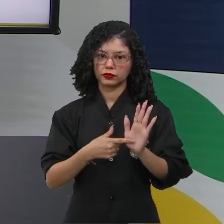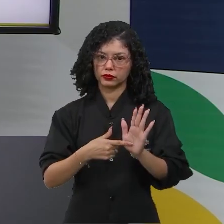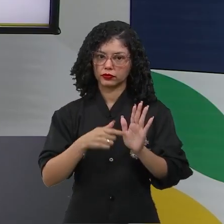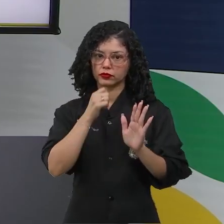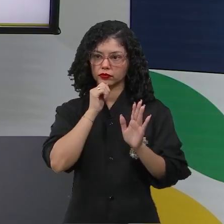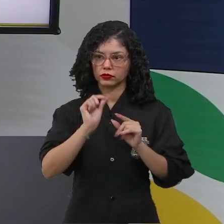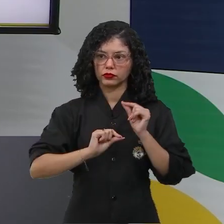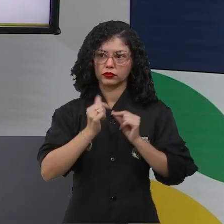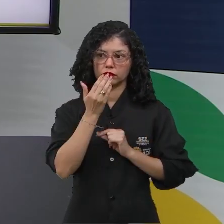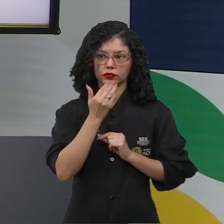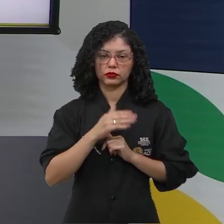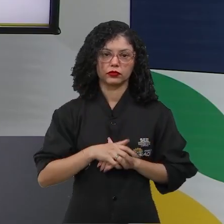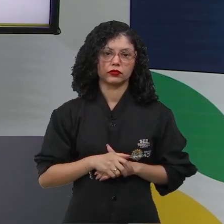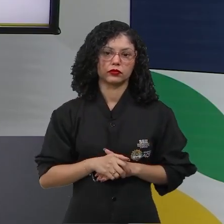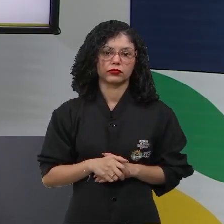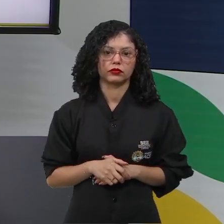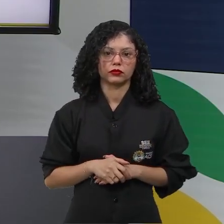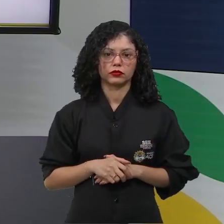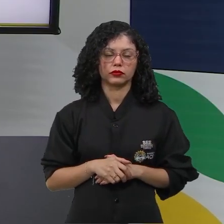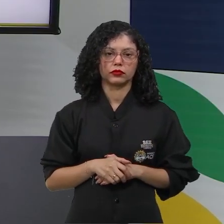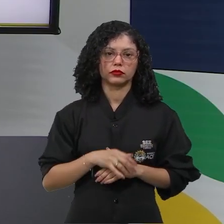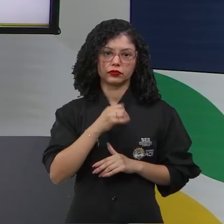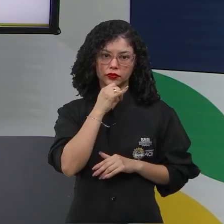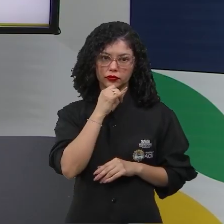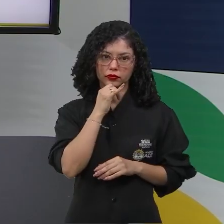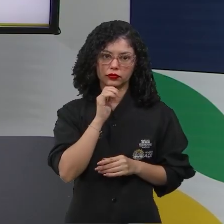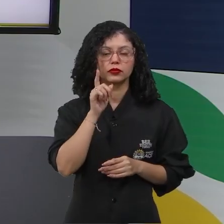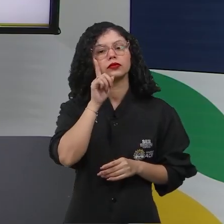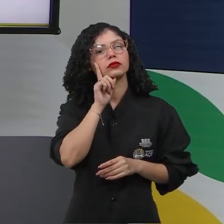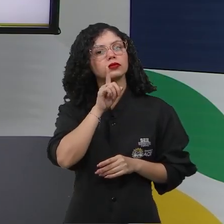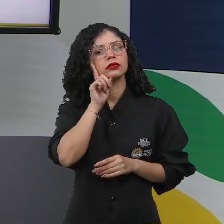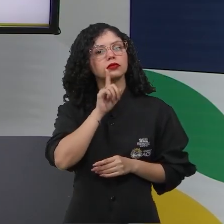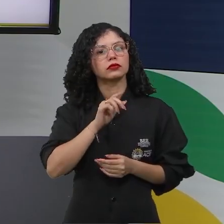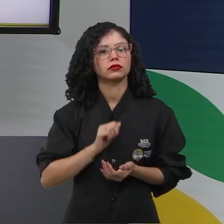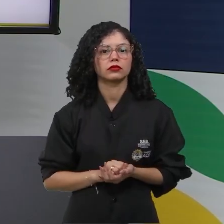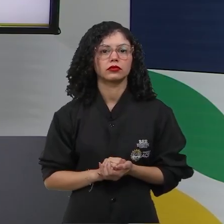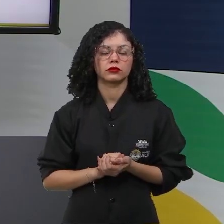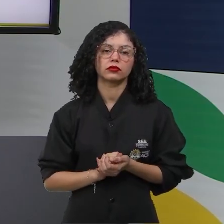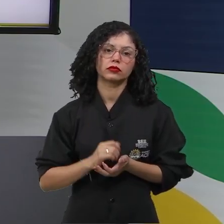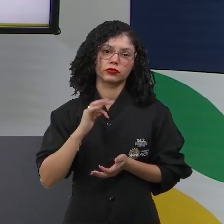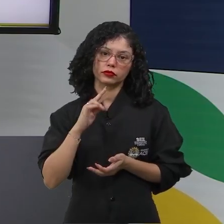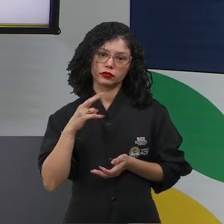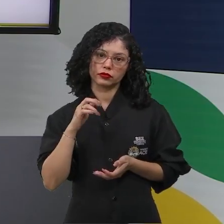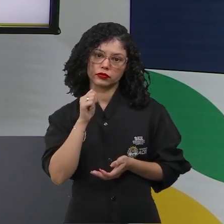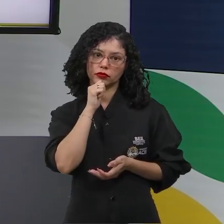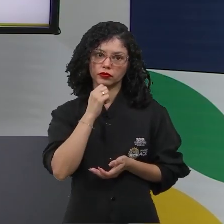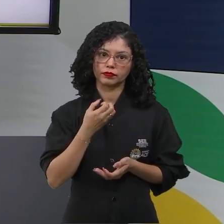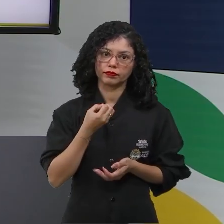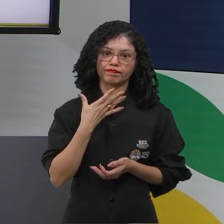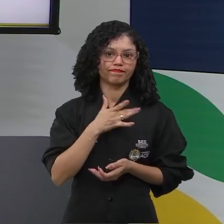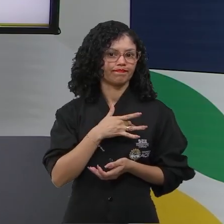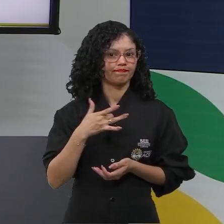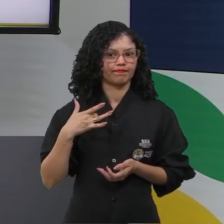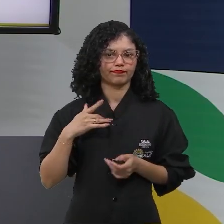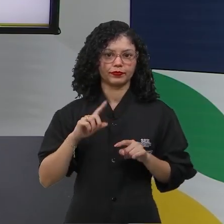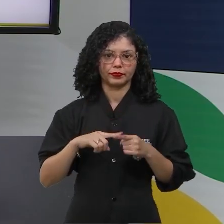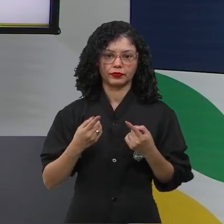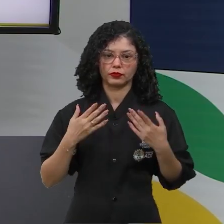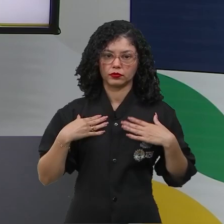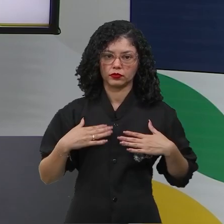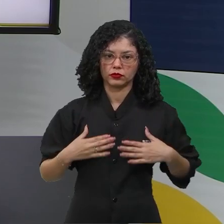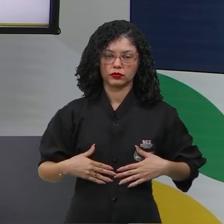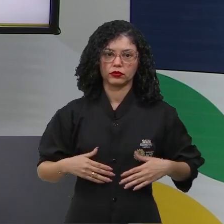representatividade do que você come. Como assim, professor? Por exemplo, Estados Unidos, reis dos fast food, a alimentação não é muito saudável, logo os